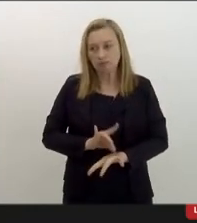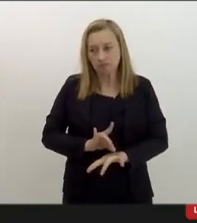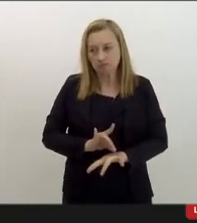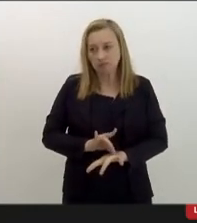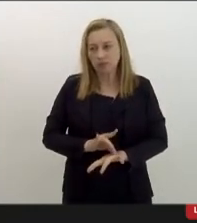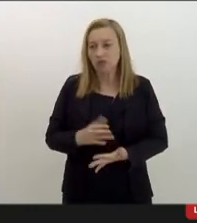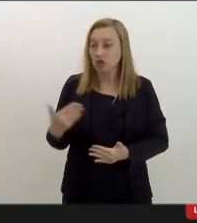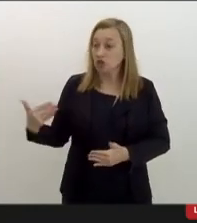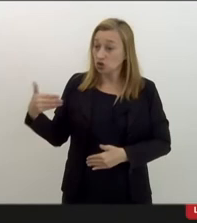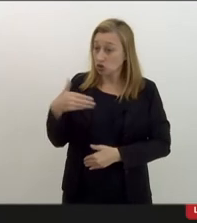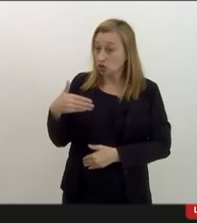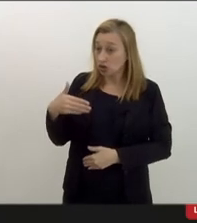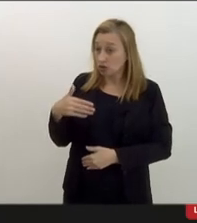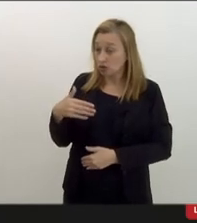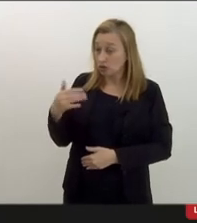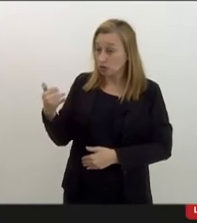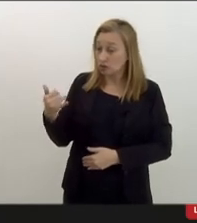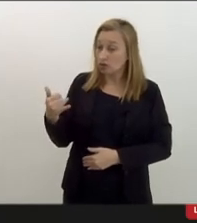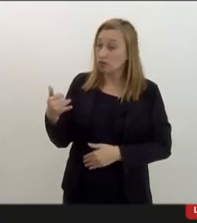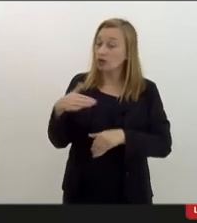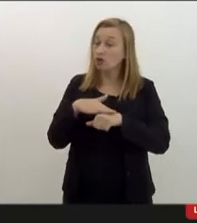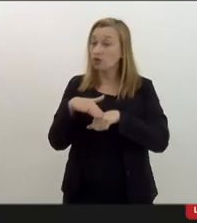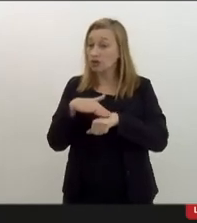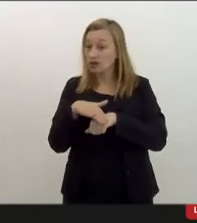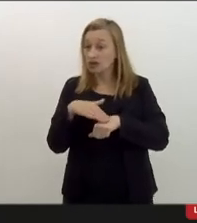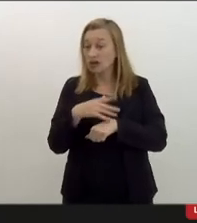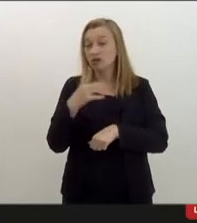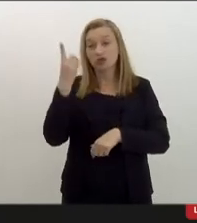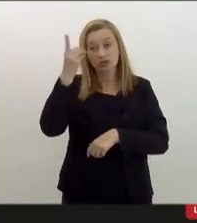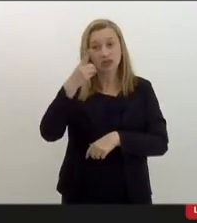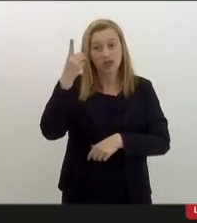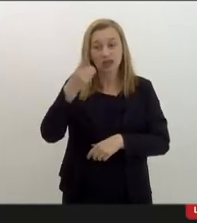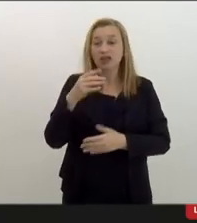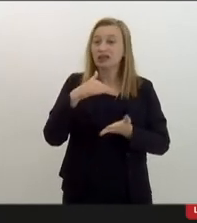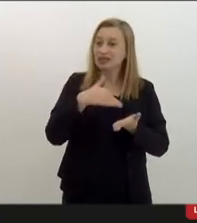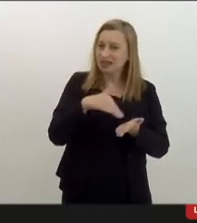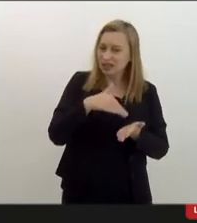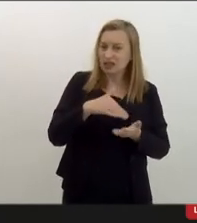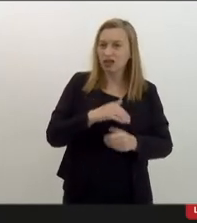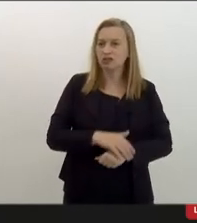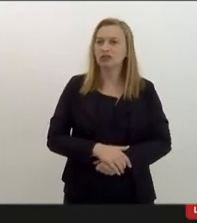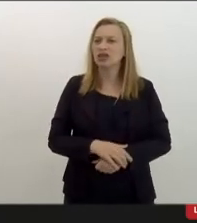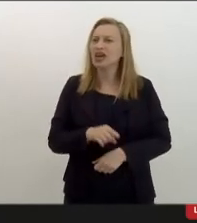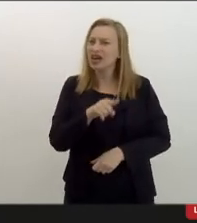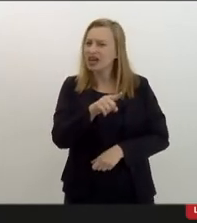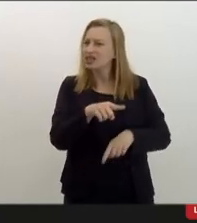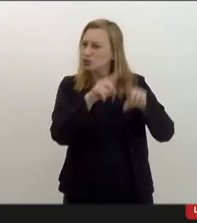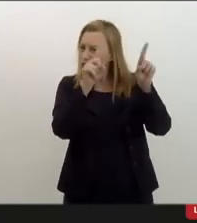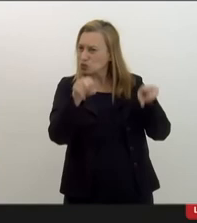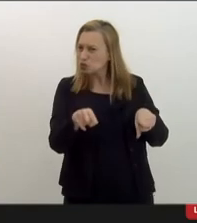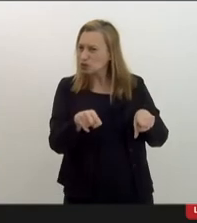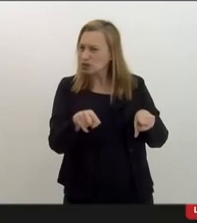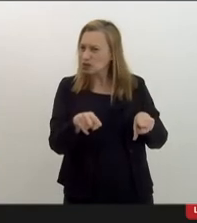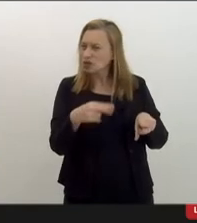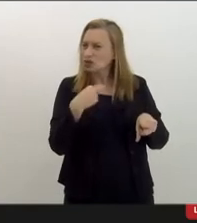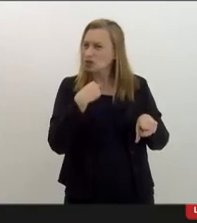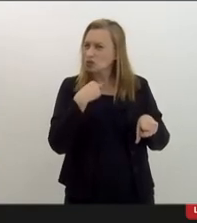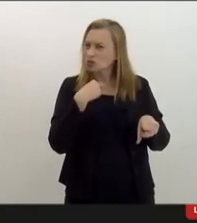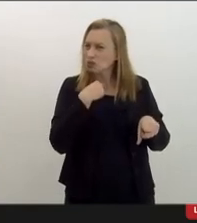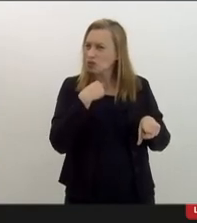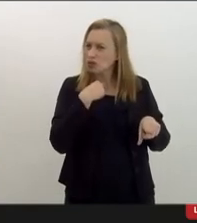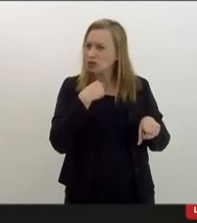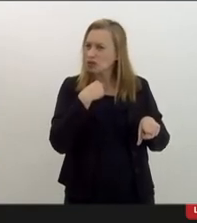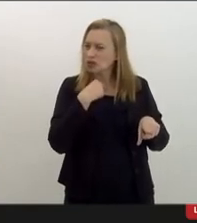chegam até a mim chegou até antes do tarde queria saber se o secretário secretário esses funcionários não pode ser